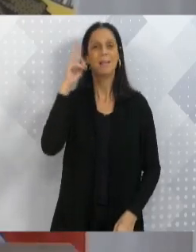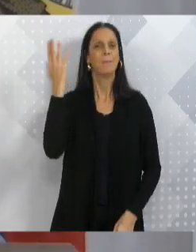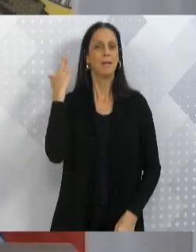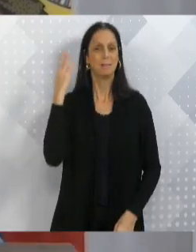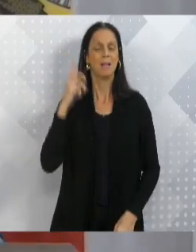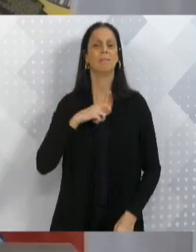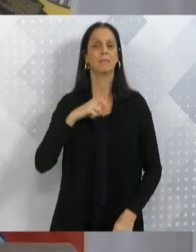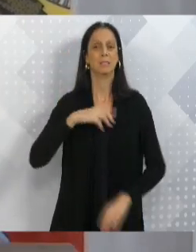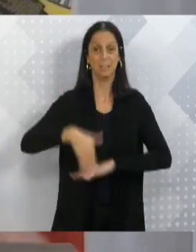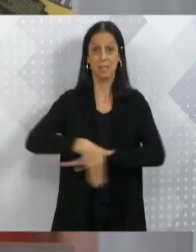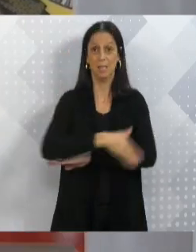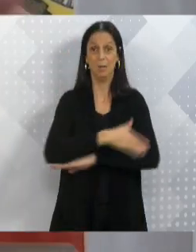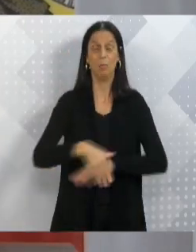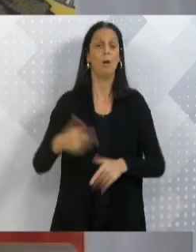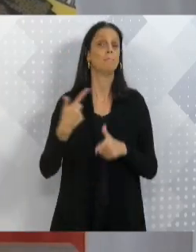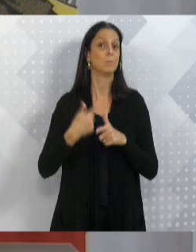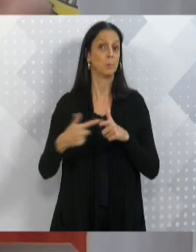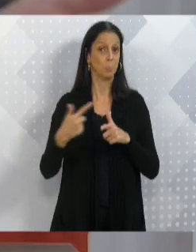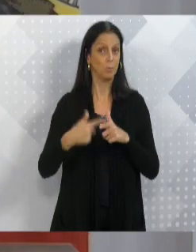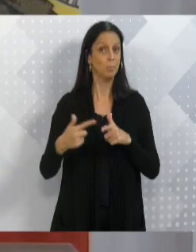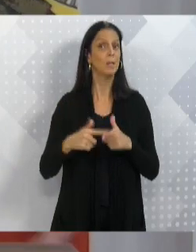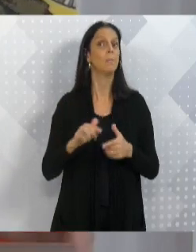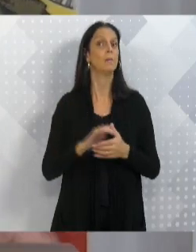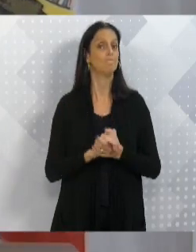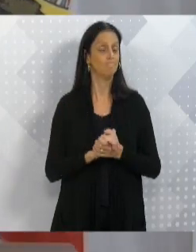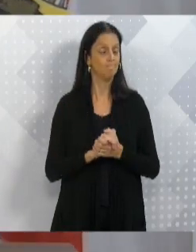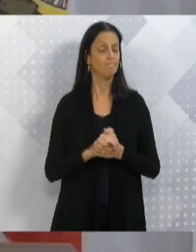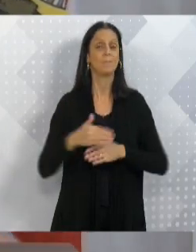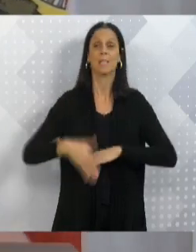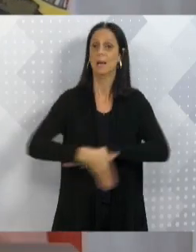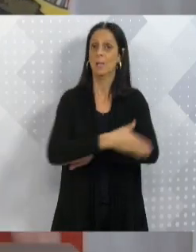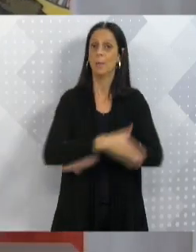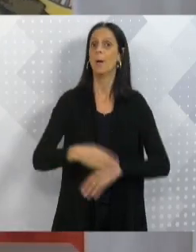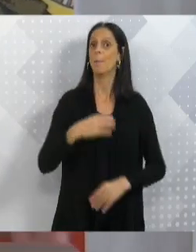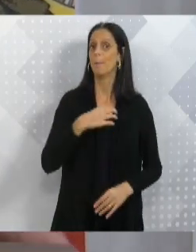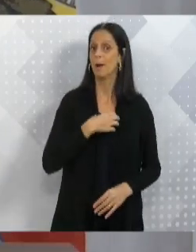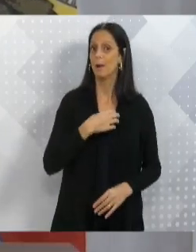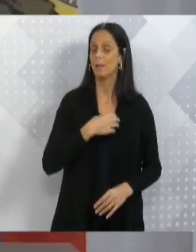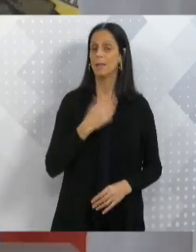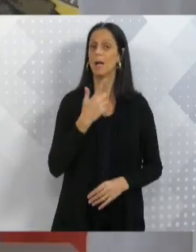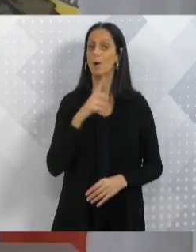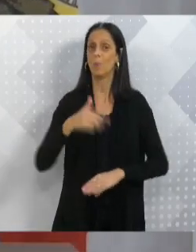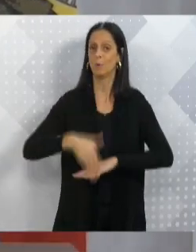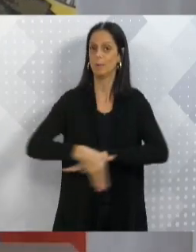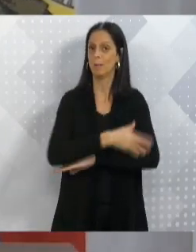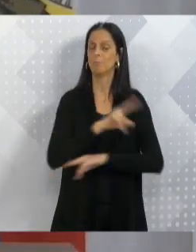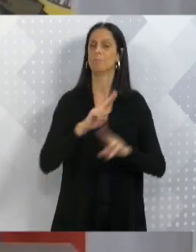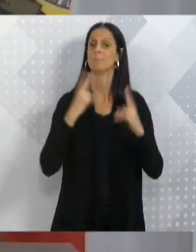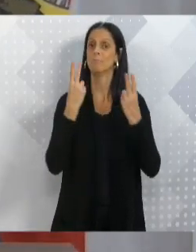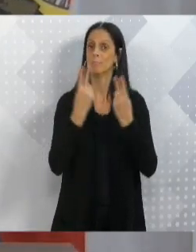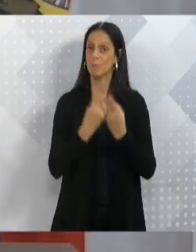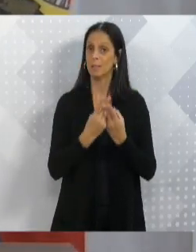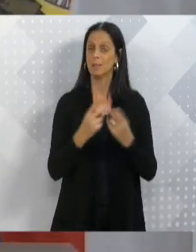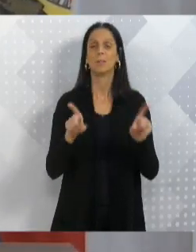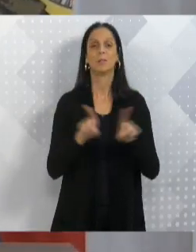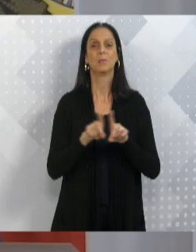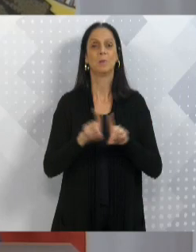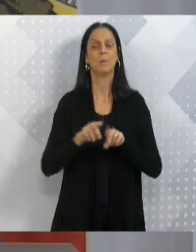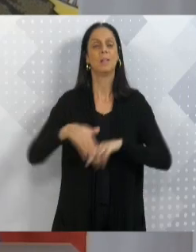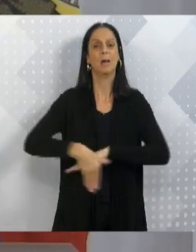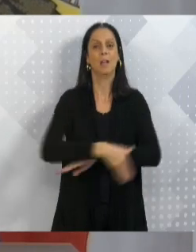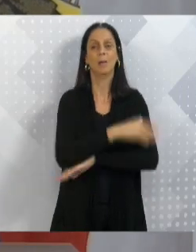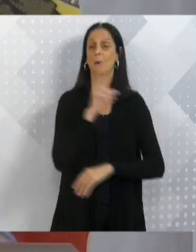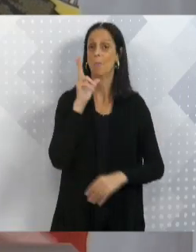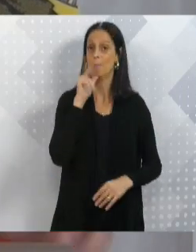rolamento comprometida. Vou falar aqui da Rua Bahia, da General Osório, da Frei San